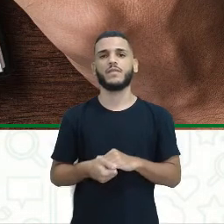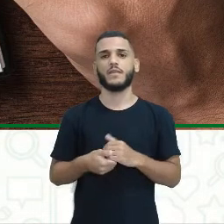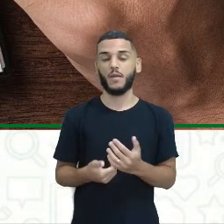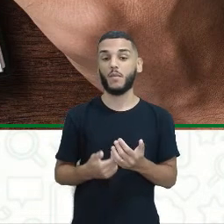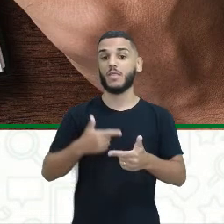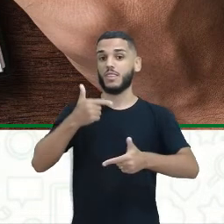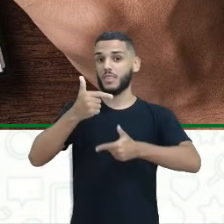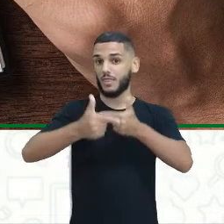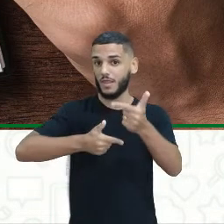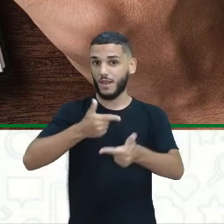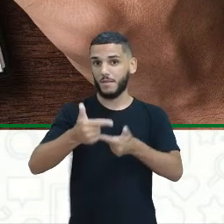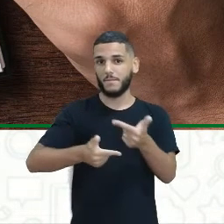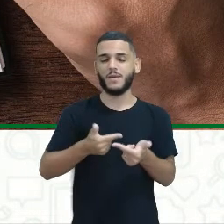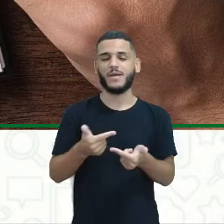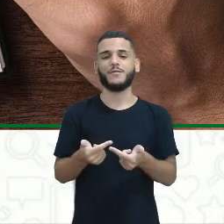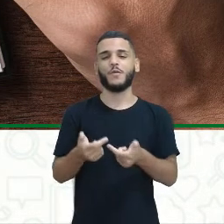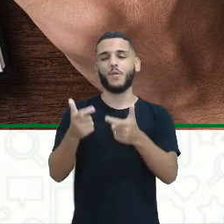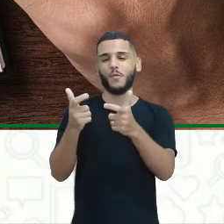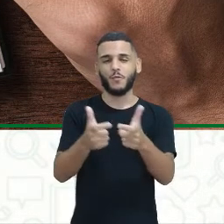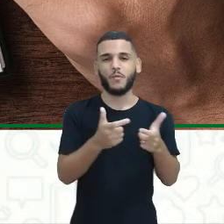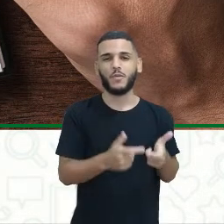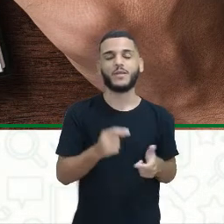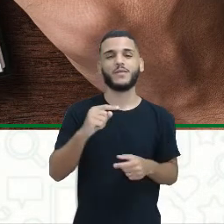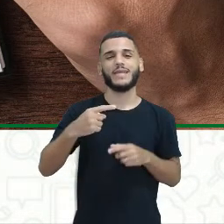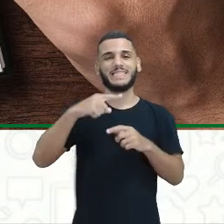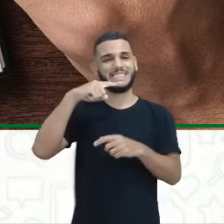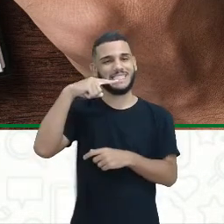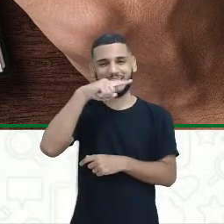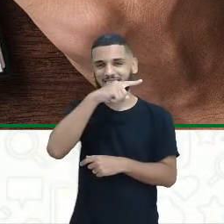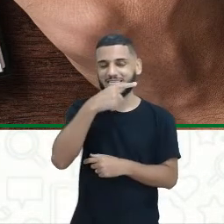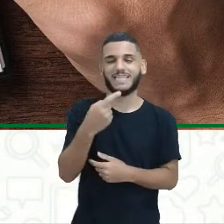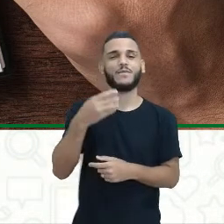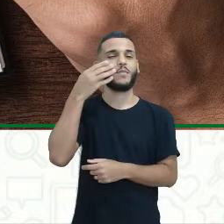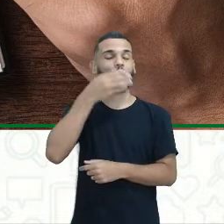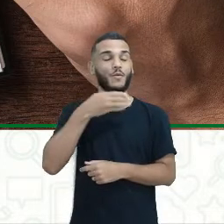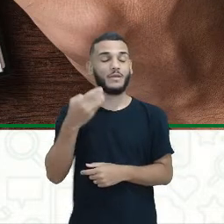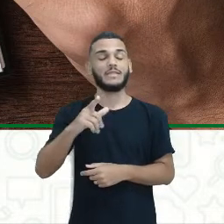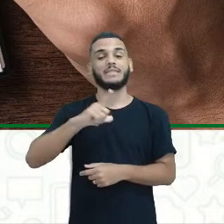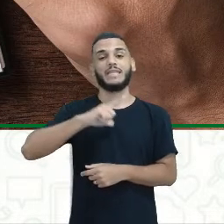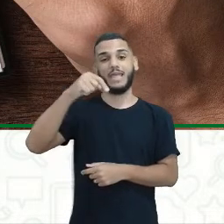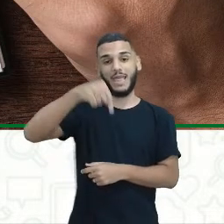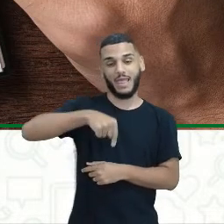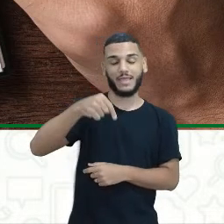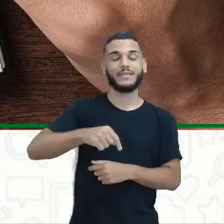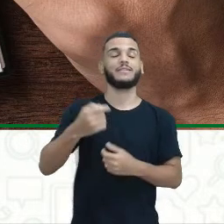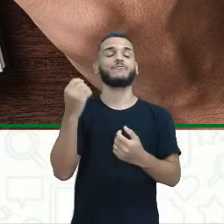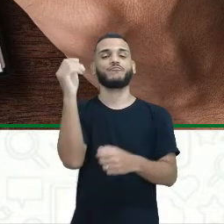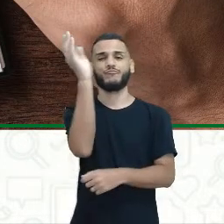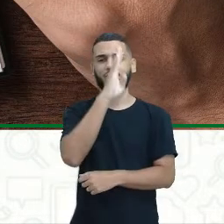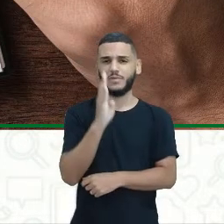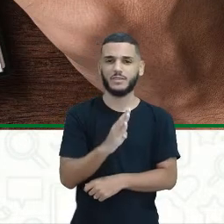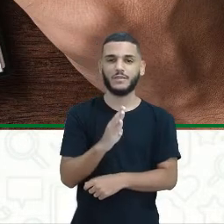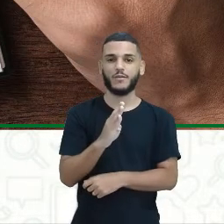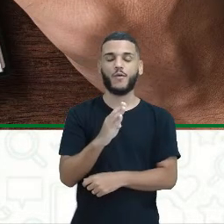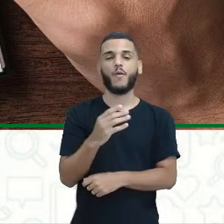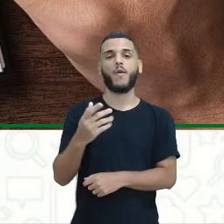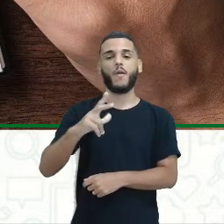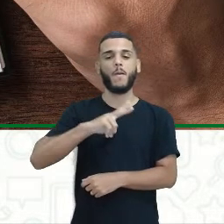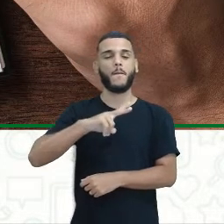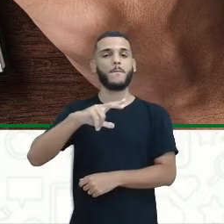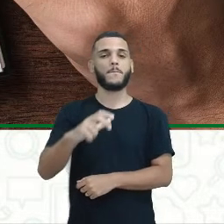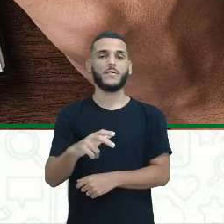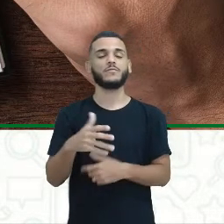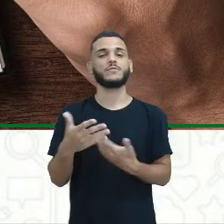o trabalho nas lavouras de cana-de-açúcar, né, que haviam sido instaladas aqui no Brasil. Os portugueses